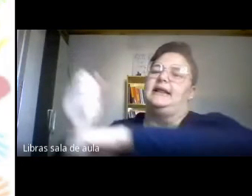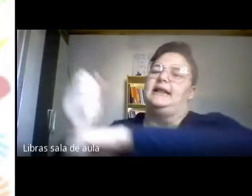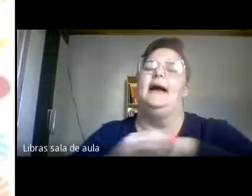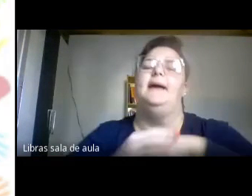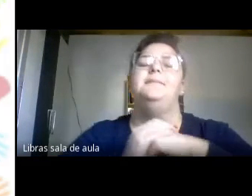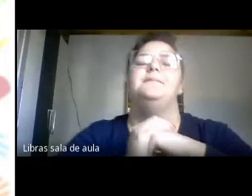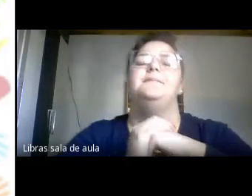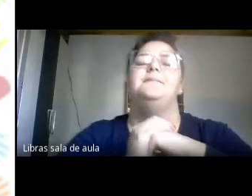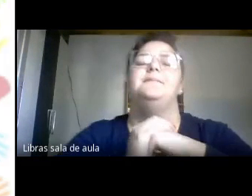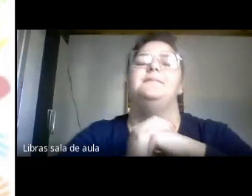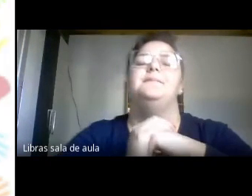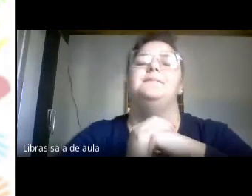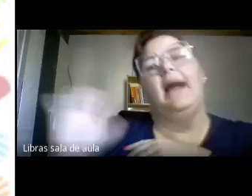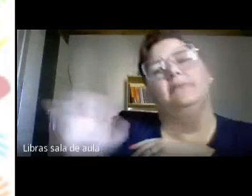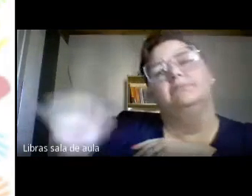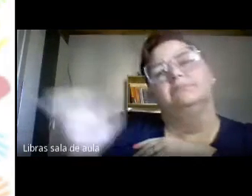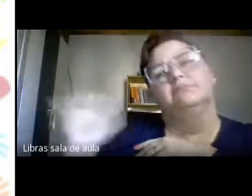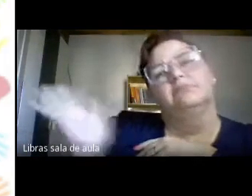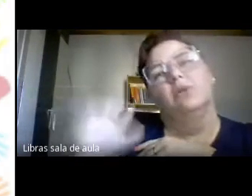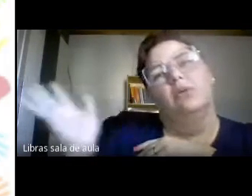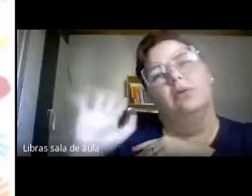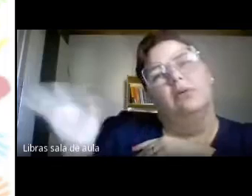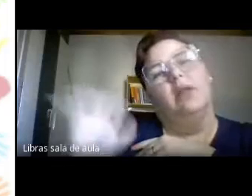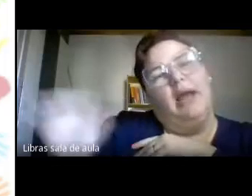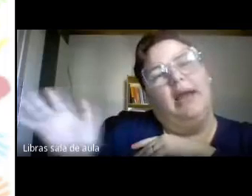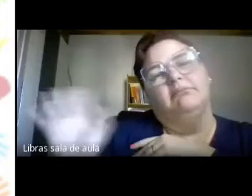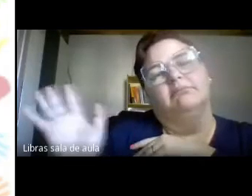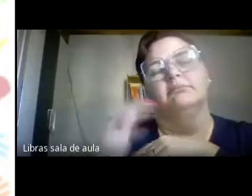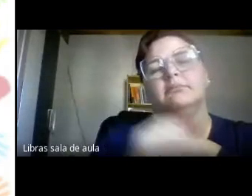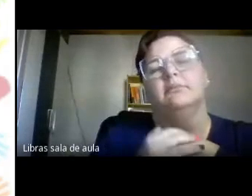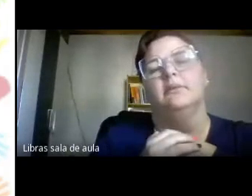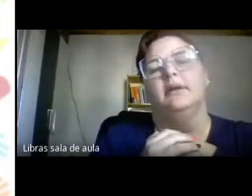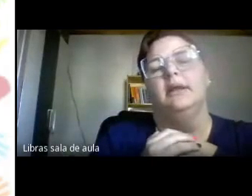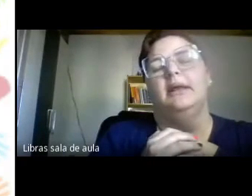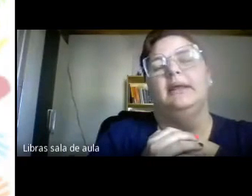Tá? O olá. Olá.